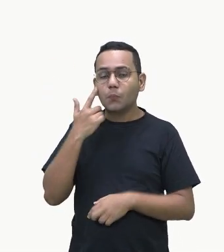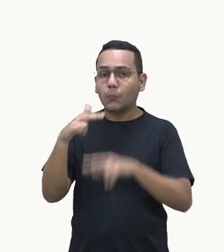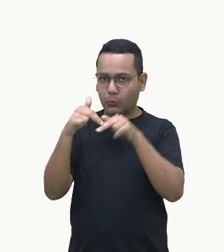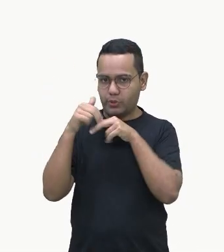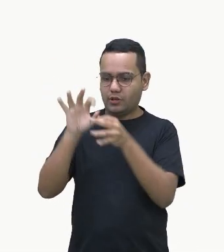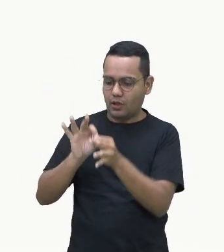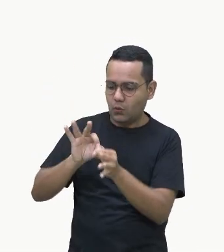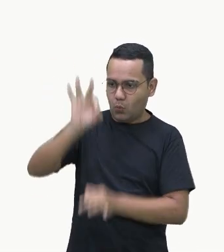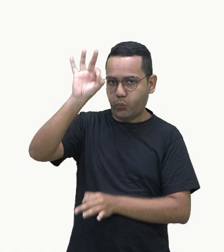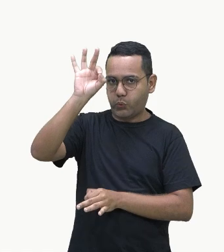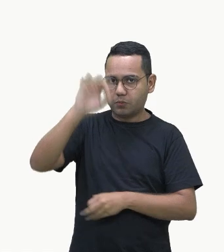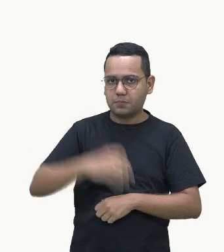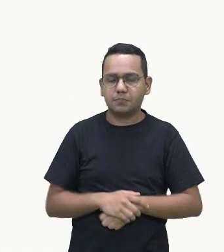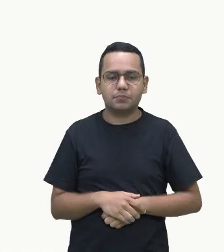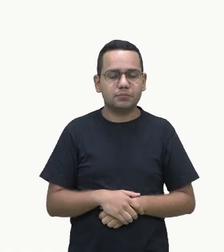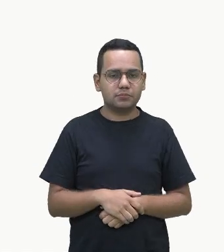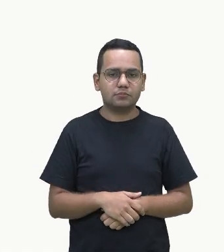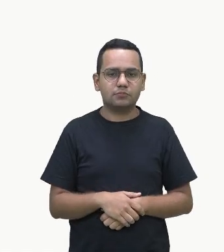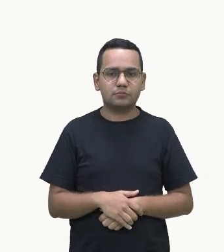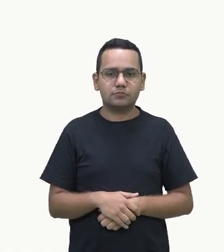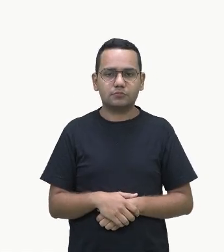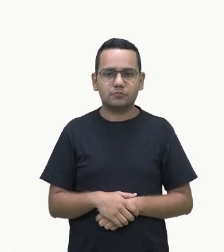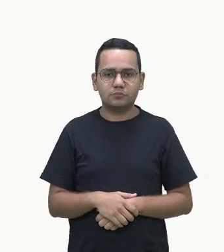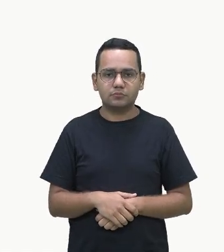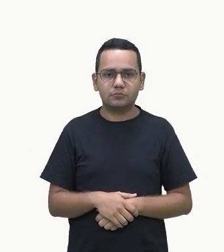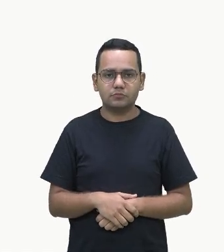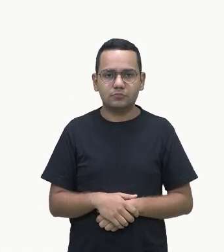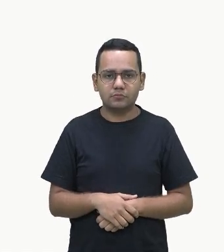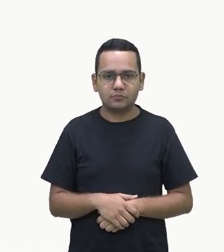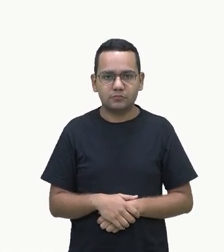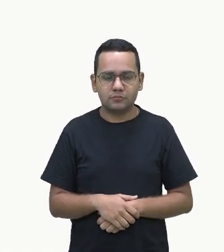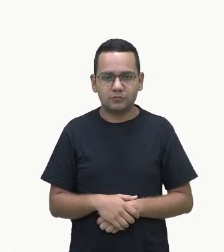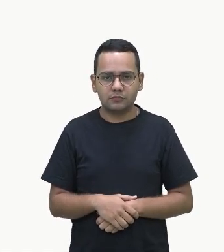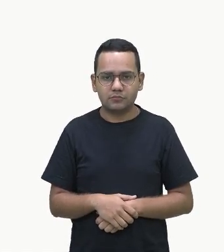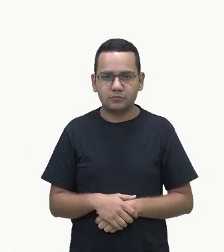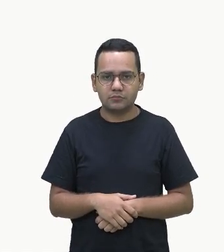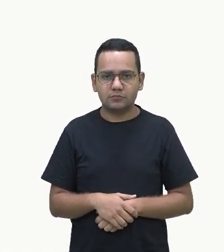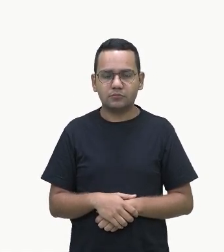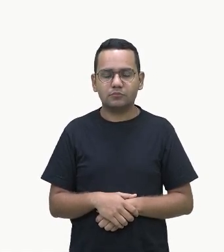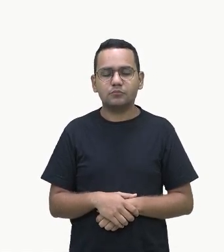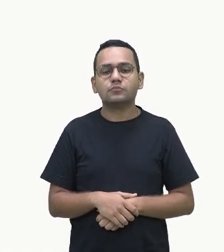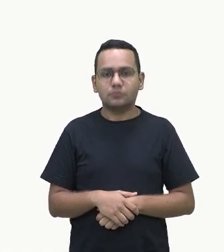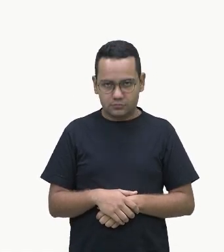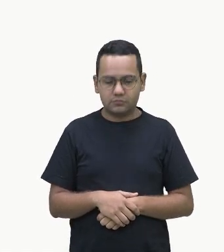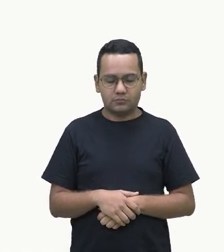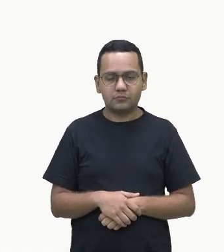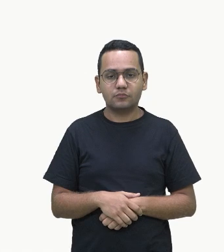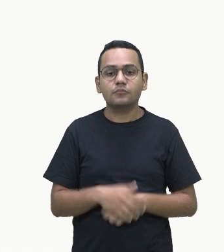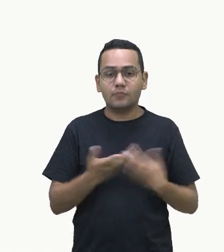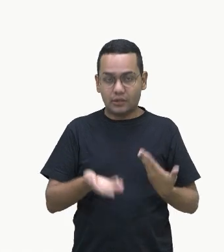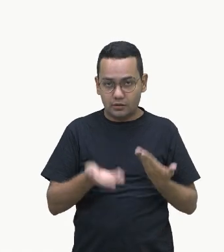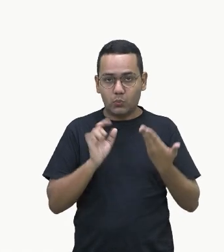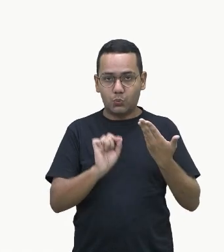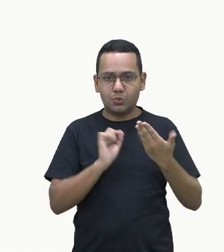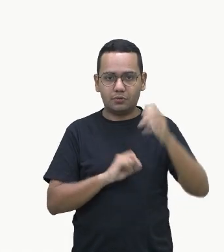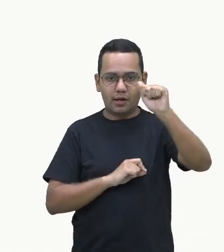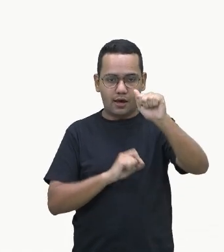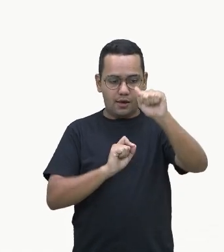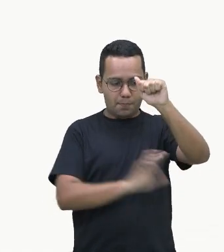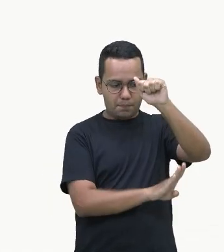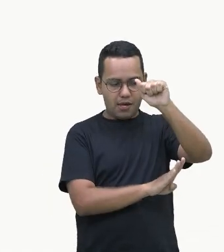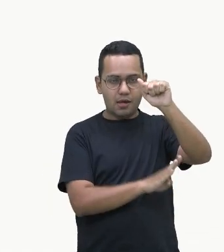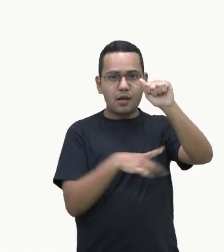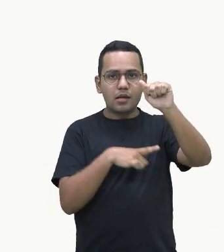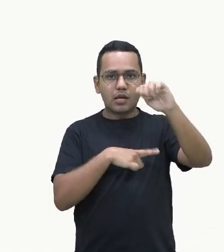perpendicular. E ali, considerando que o cateto AB vai ter a sombra projetada sobre a hipotenusa, vai surgir ali a